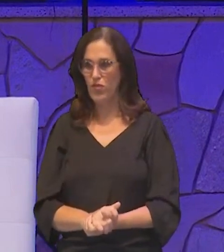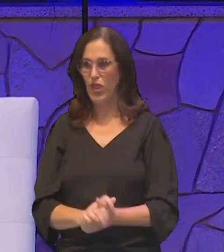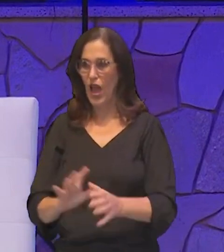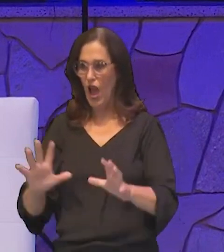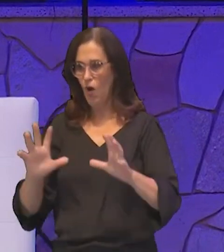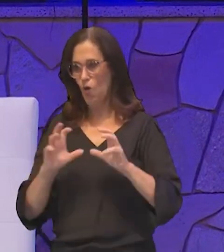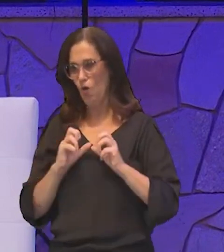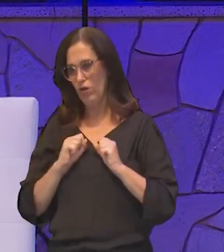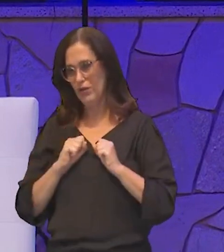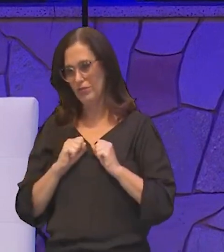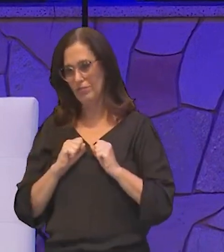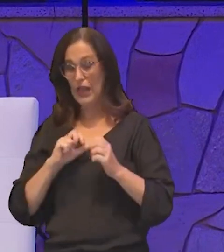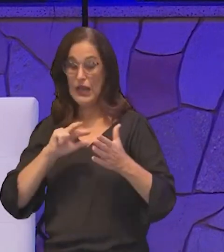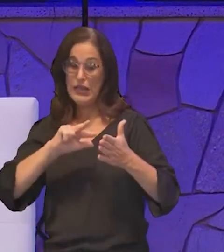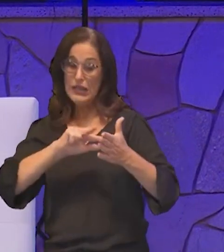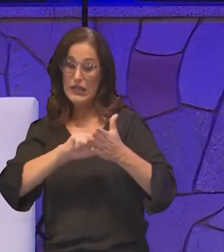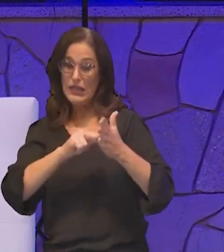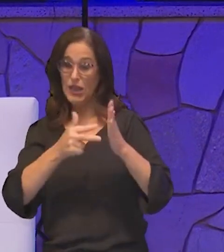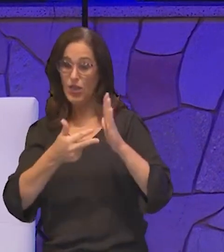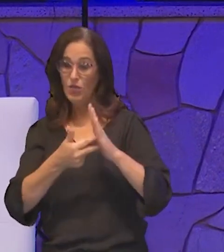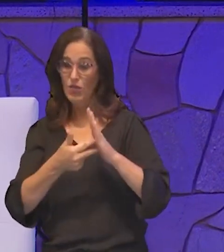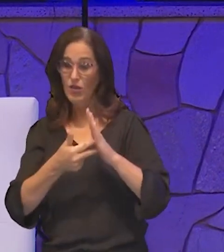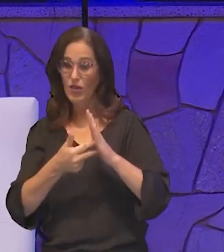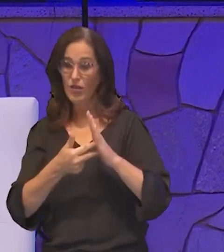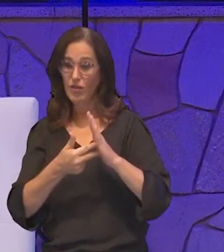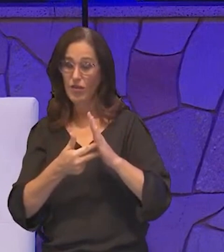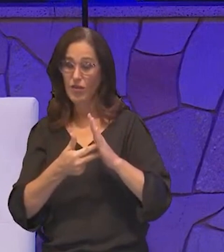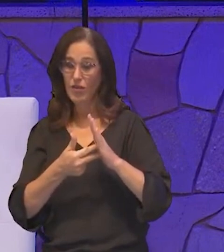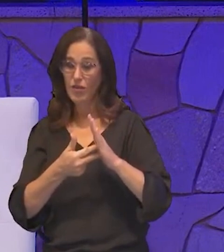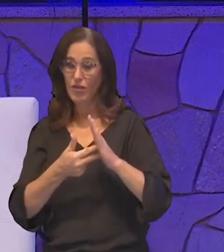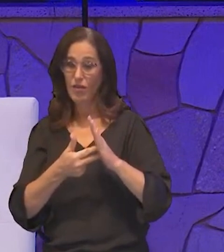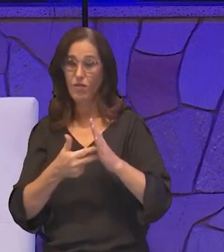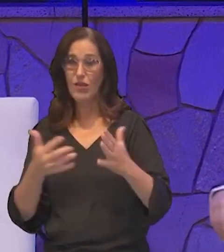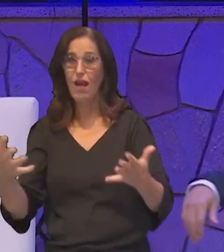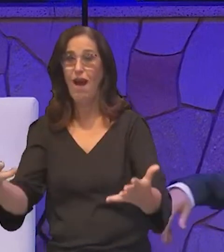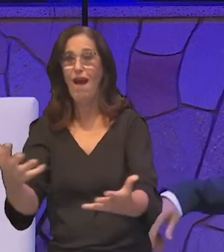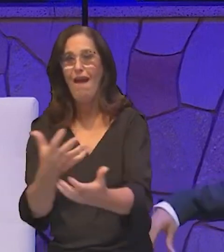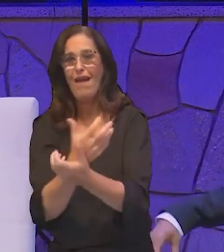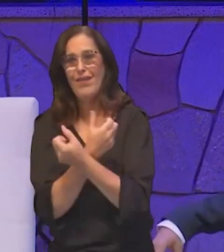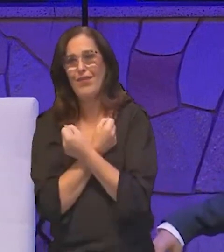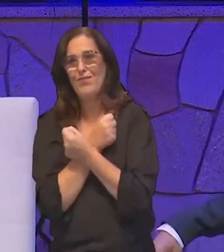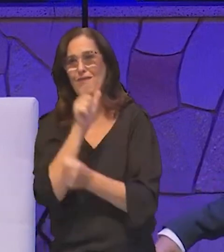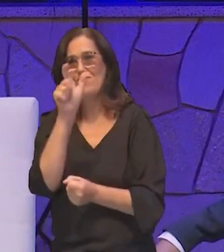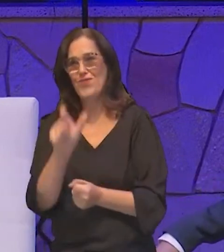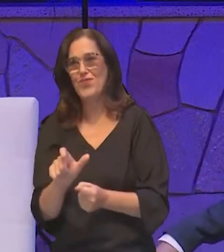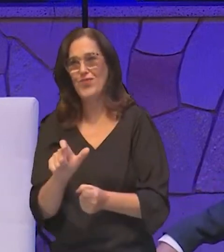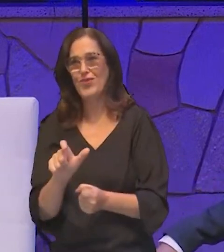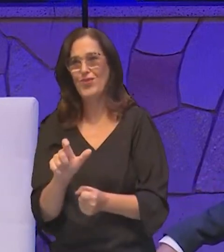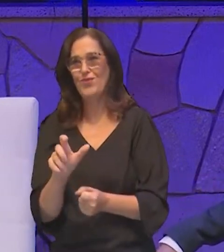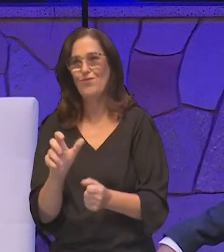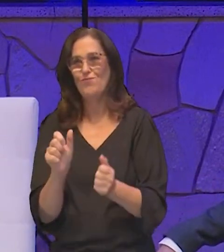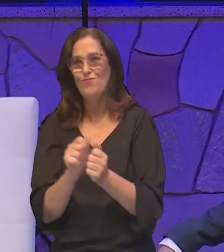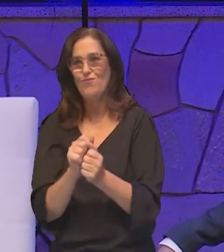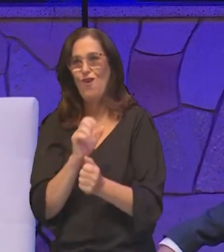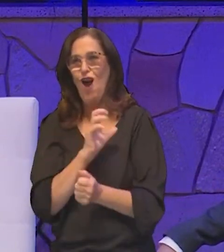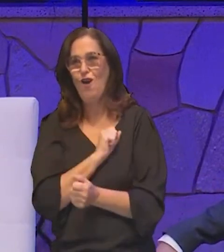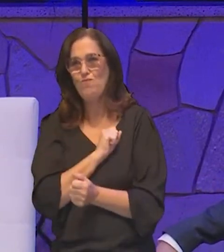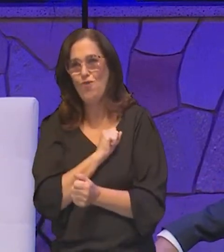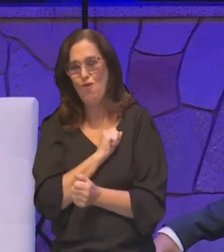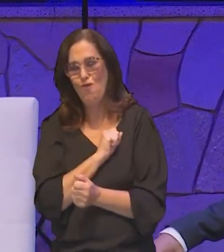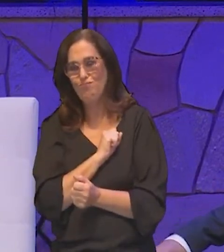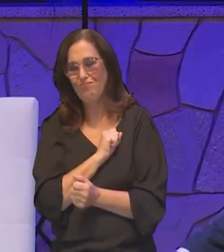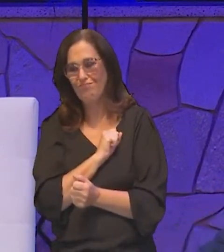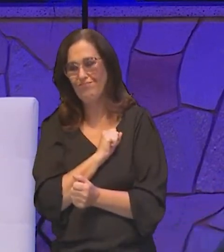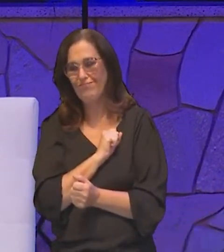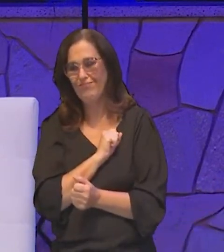Acolher aqui tem um significado de literalmente você receber uma pessoa em amor. Sabe quando